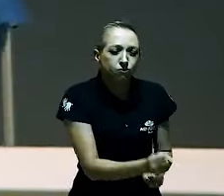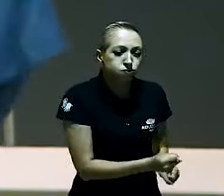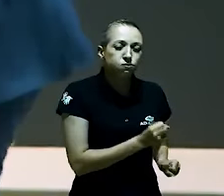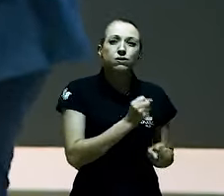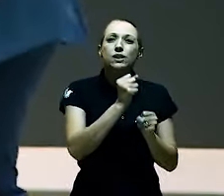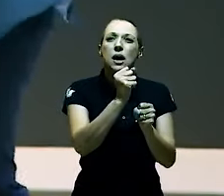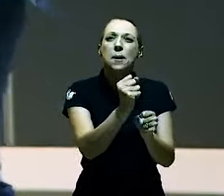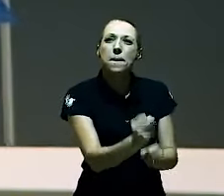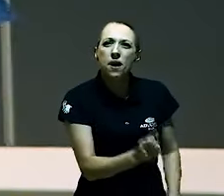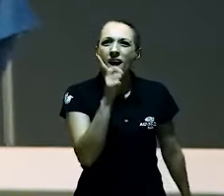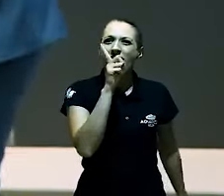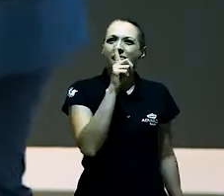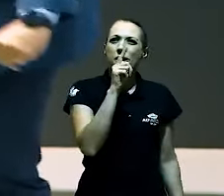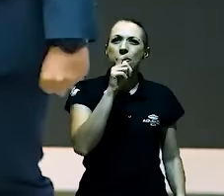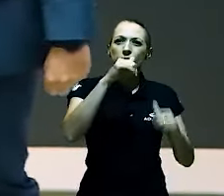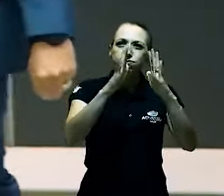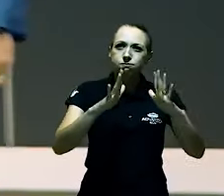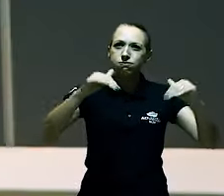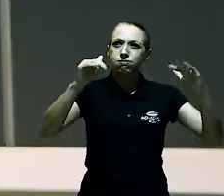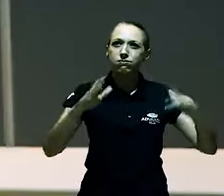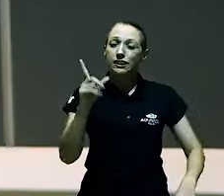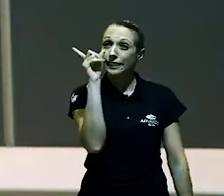morrer. Não podemos tirar a vida dele.